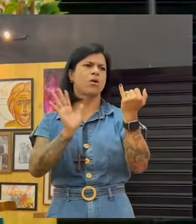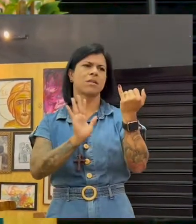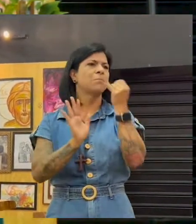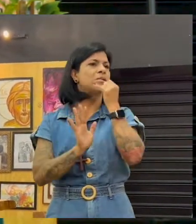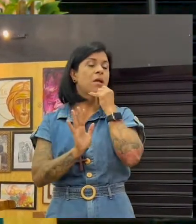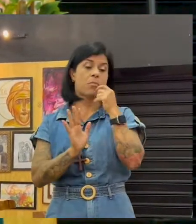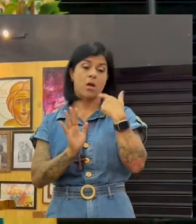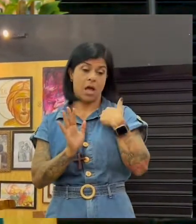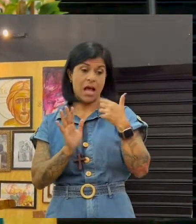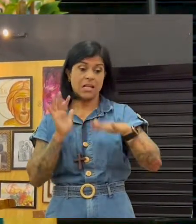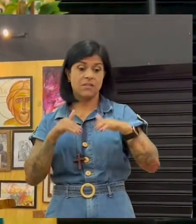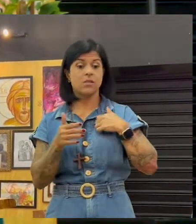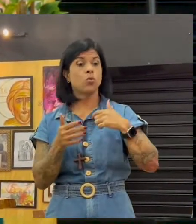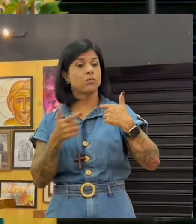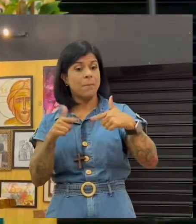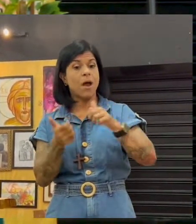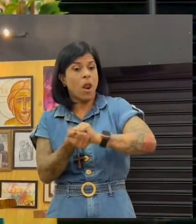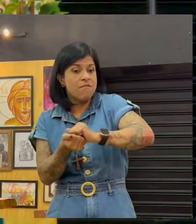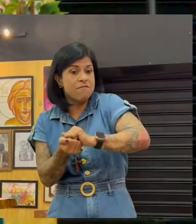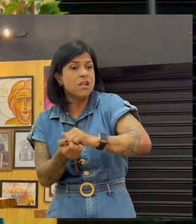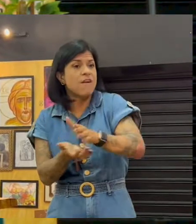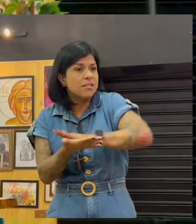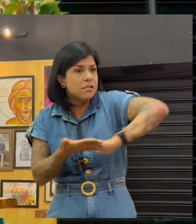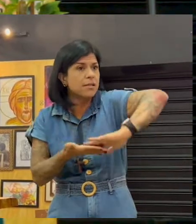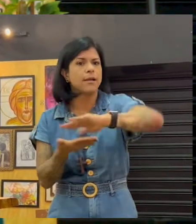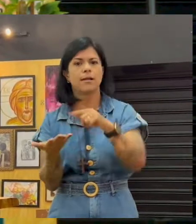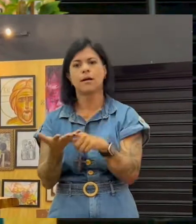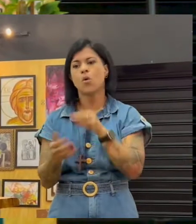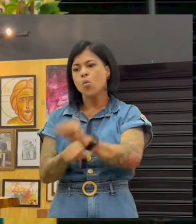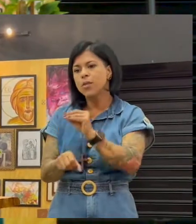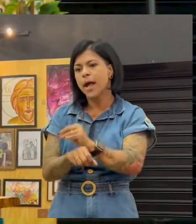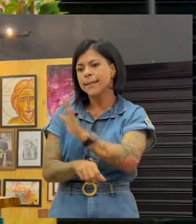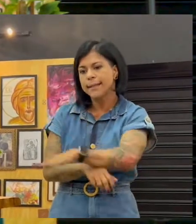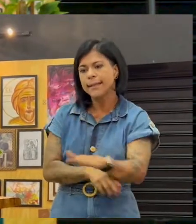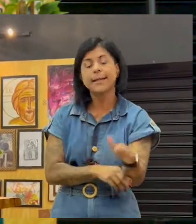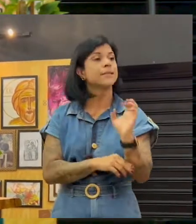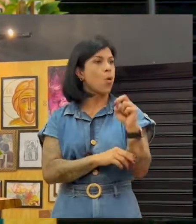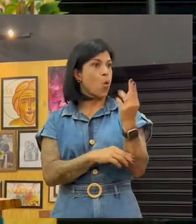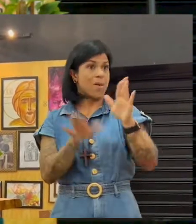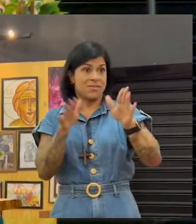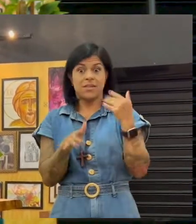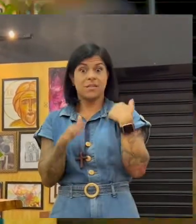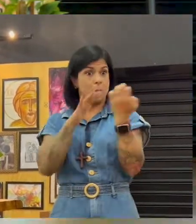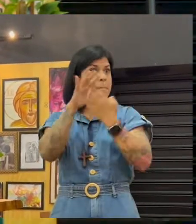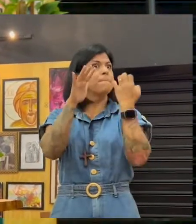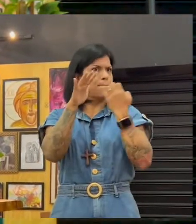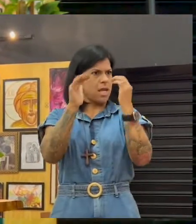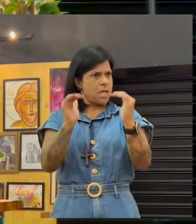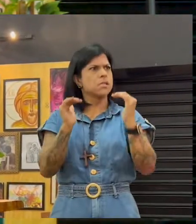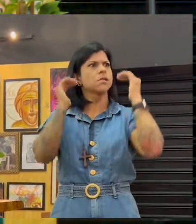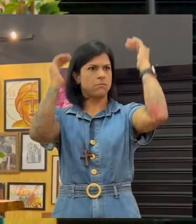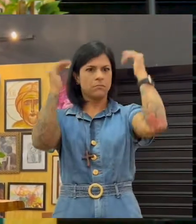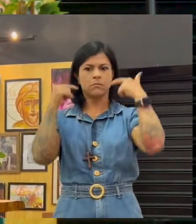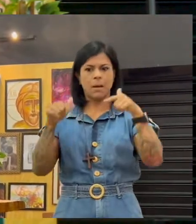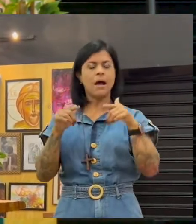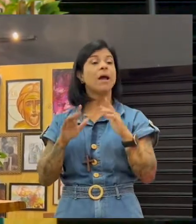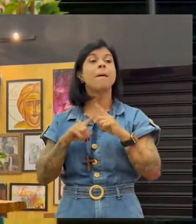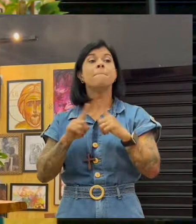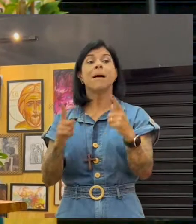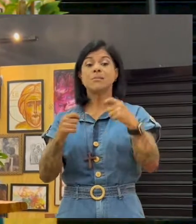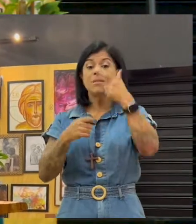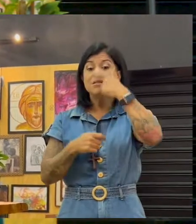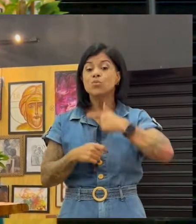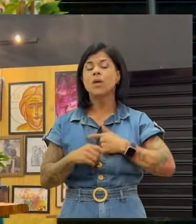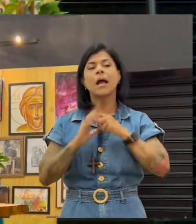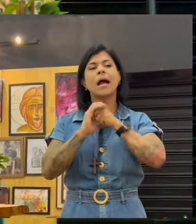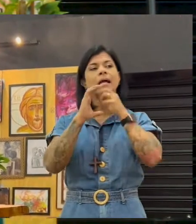é isso. Você não foi chamado para isso. Sabe? Ele não te chamou para isso. Tem pessoas que vão ter altos cargos, é claro. Tem pessoas que vão ter altos